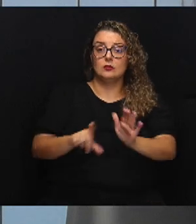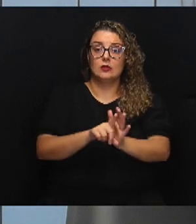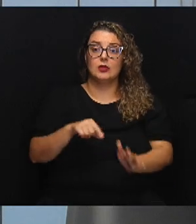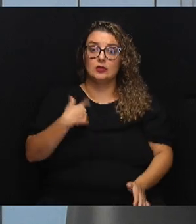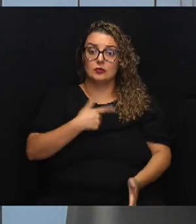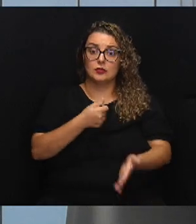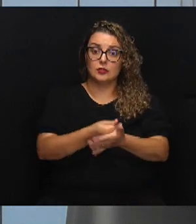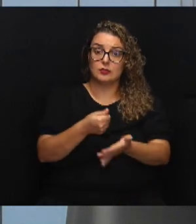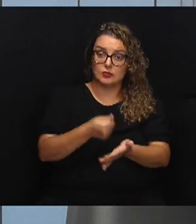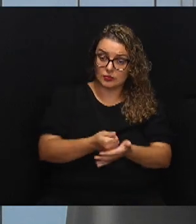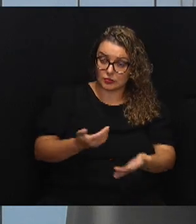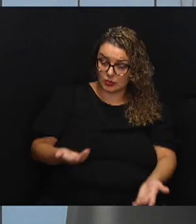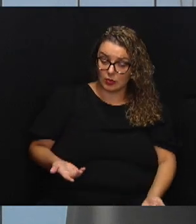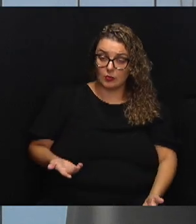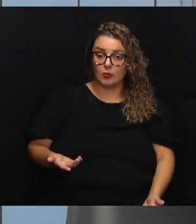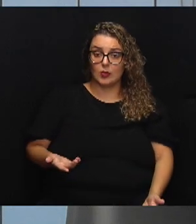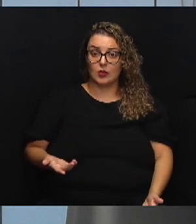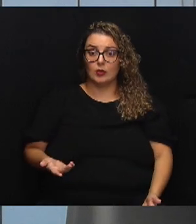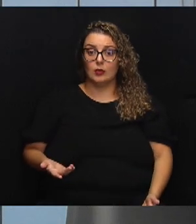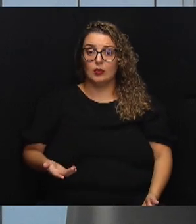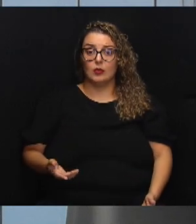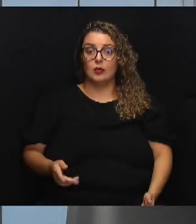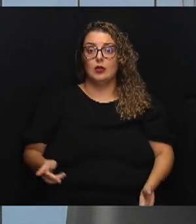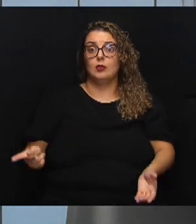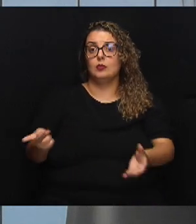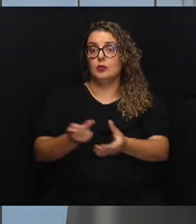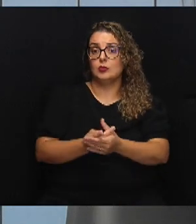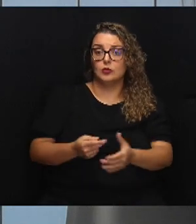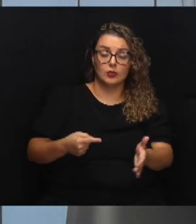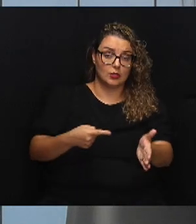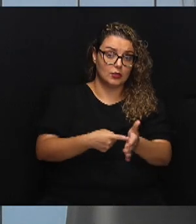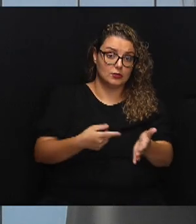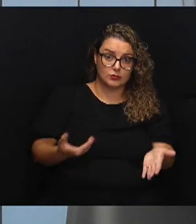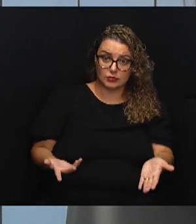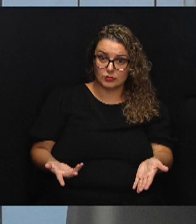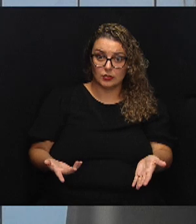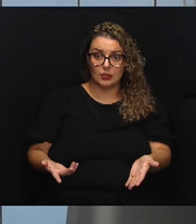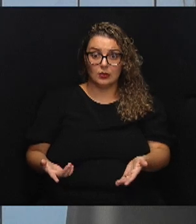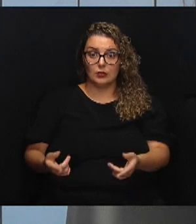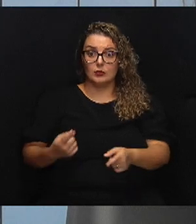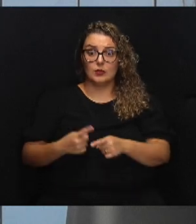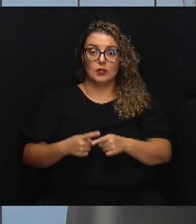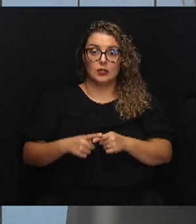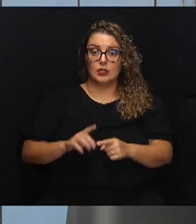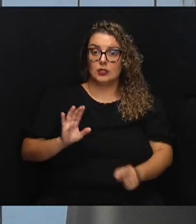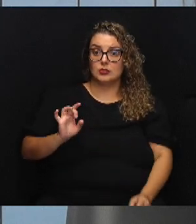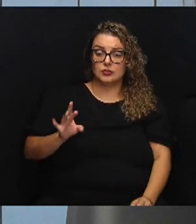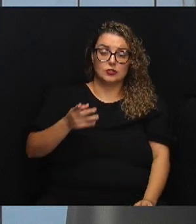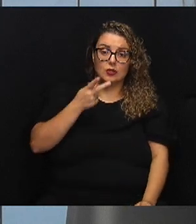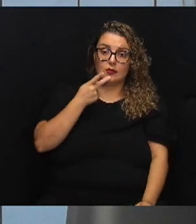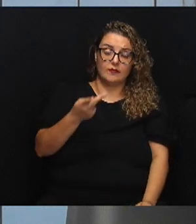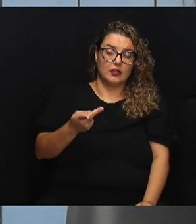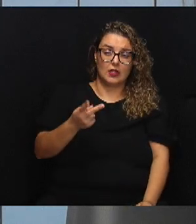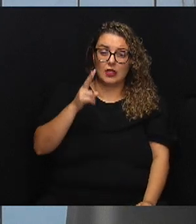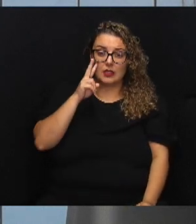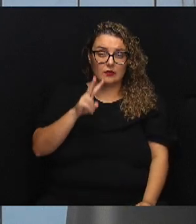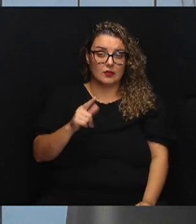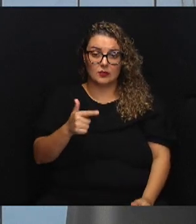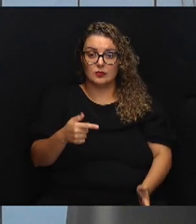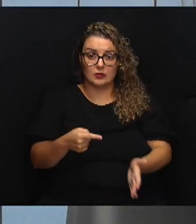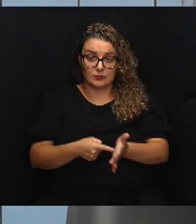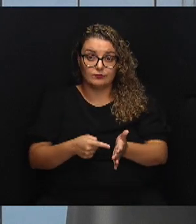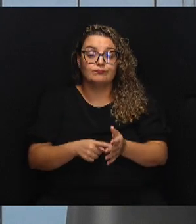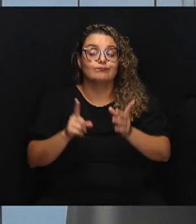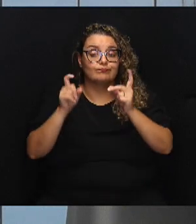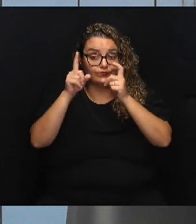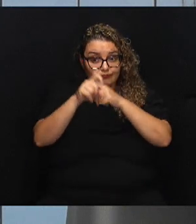cobrar depois lá, que nos apresente protocolo de denúncia. Porque só falar que viu assim e não ter uma denúncia fica